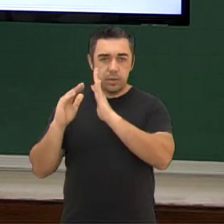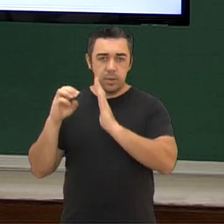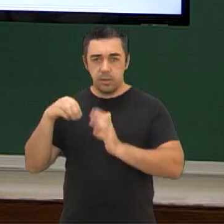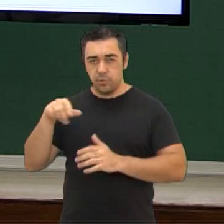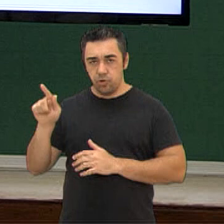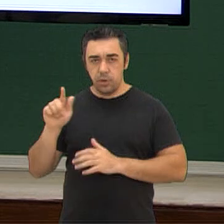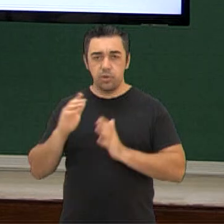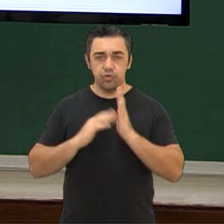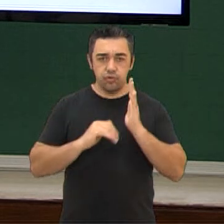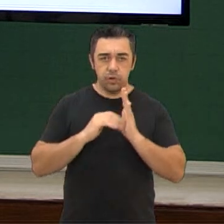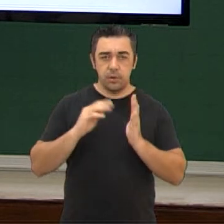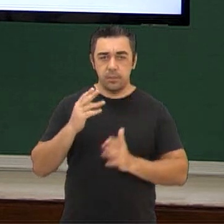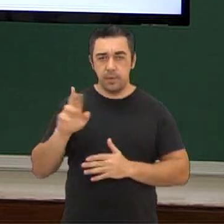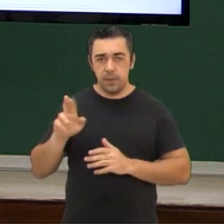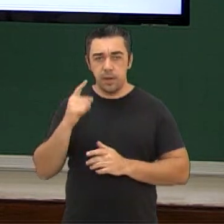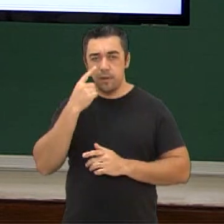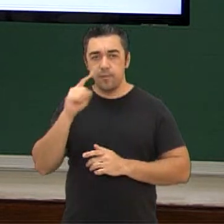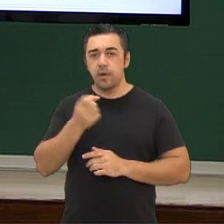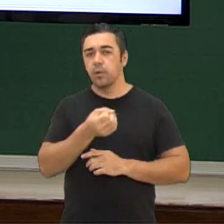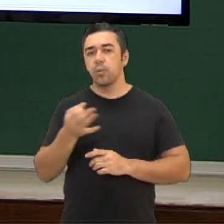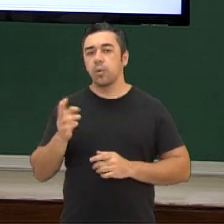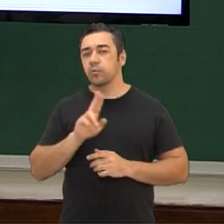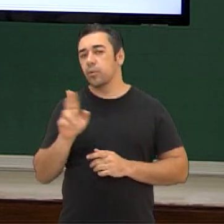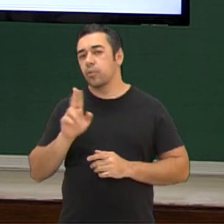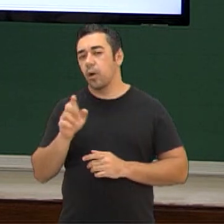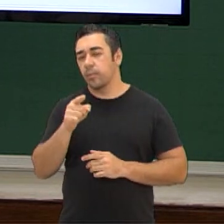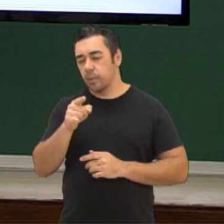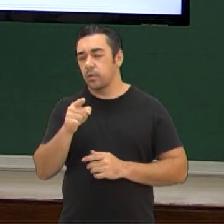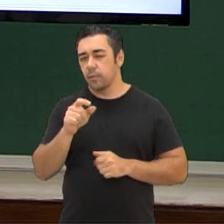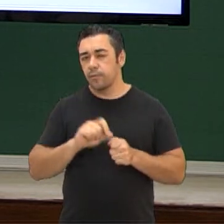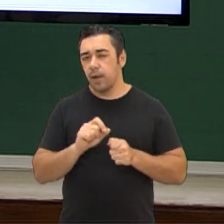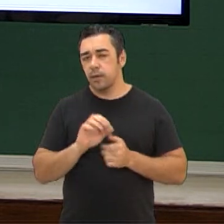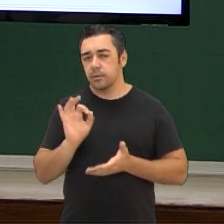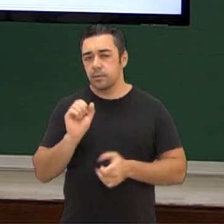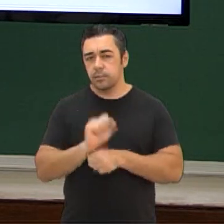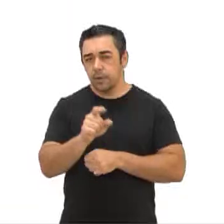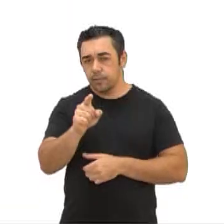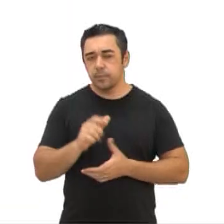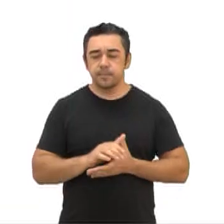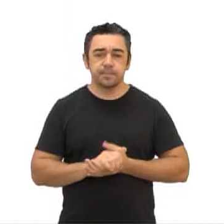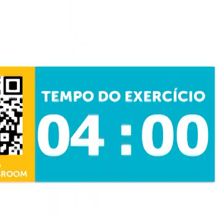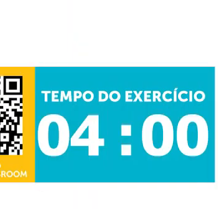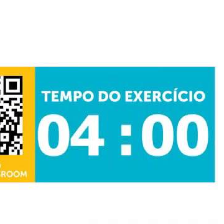bromo, pega todos os carbonos que sobrou e dá um nome para ele, ó. Faz lá que eu tô esperando aqui.